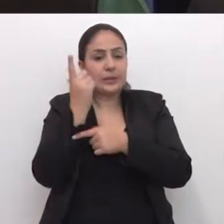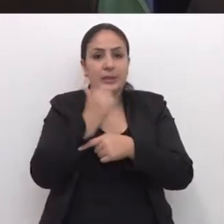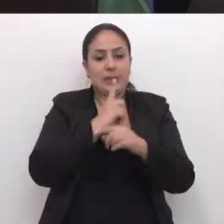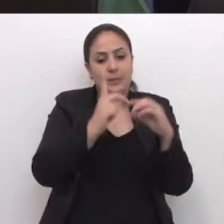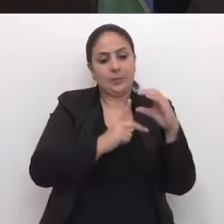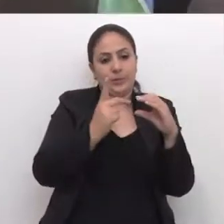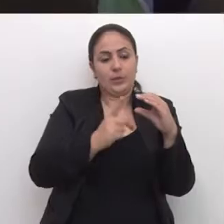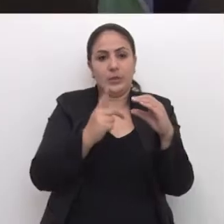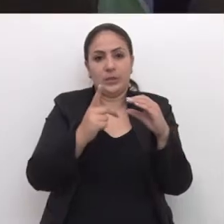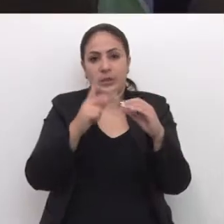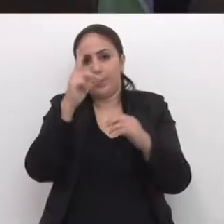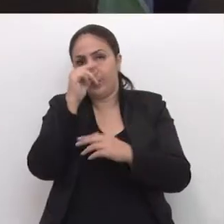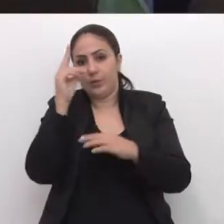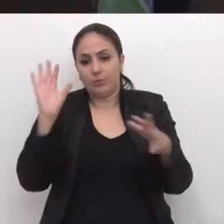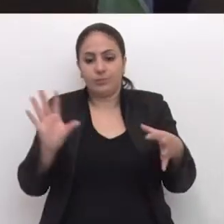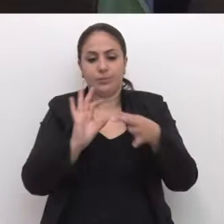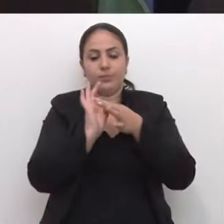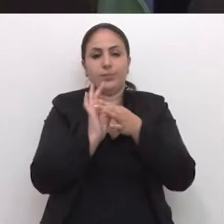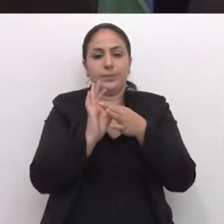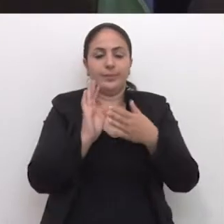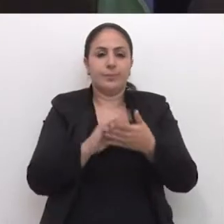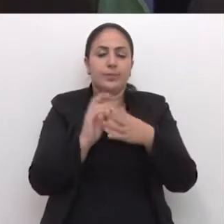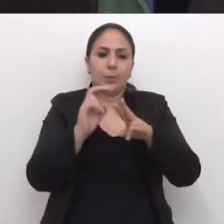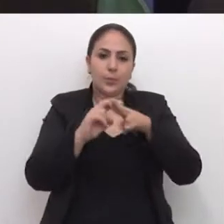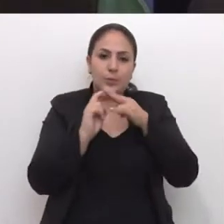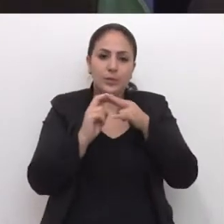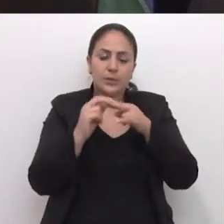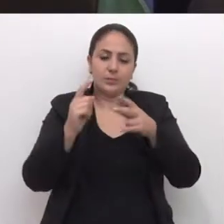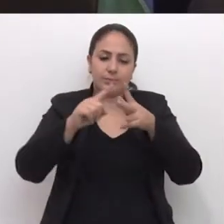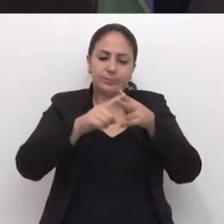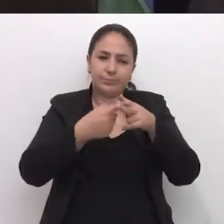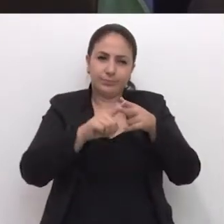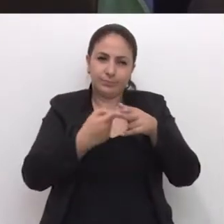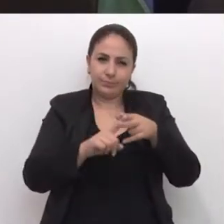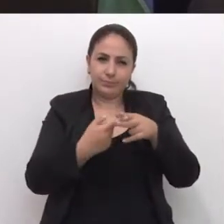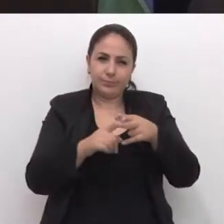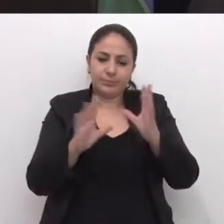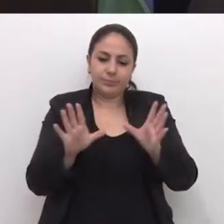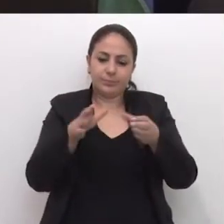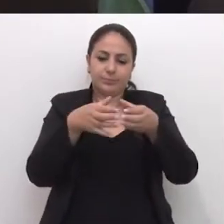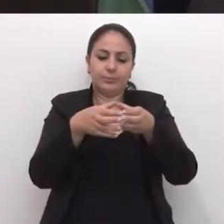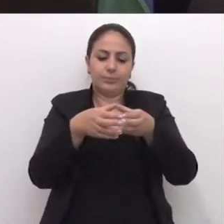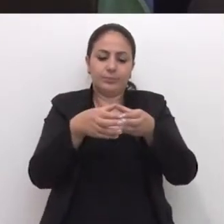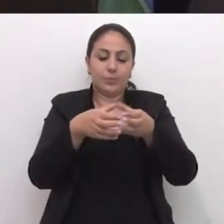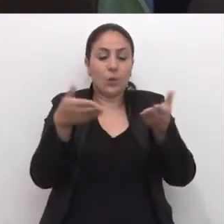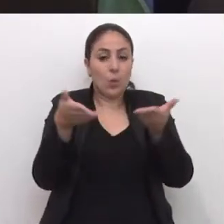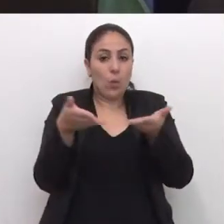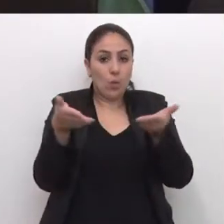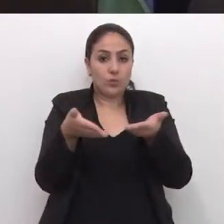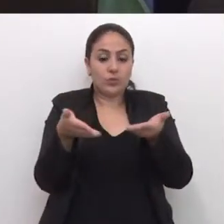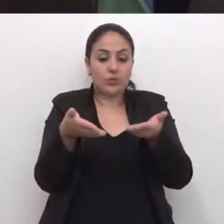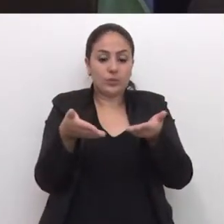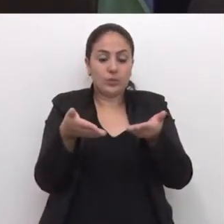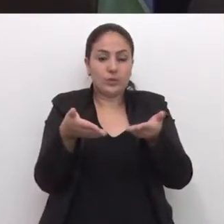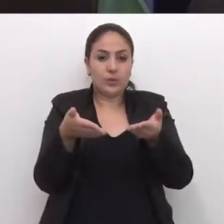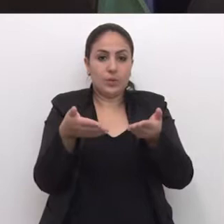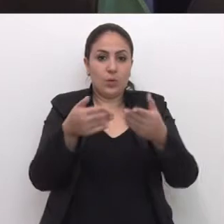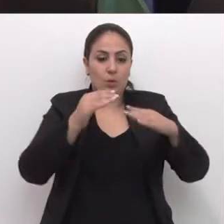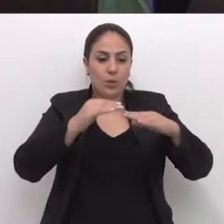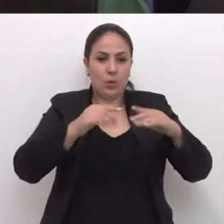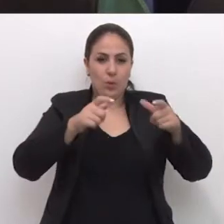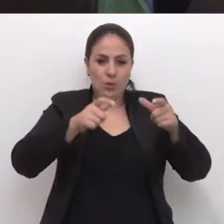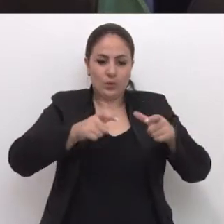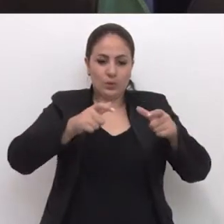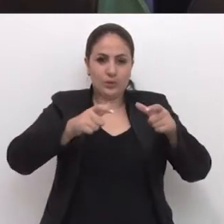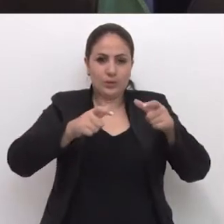Câmara e a Prefeitura. Dentro dessa linha então de manutenção desse conjunto, hoje o